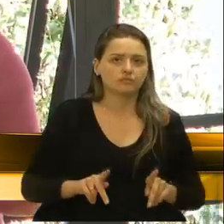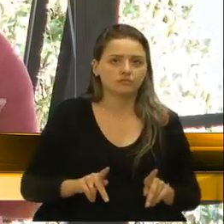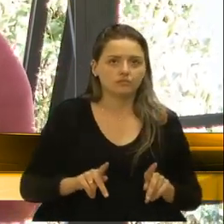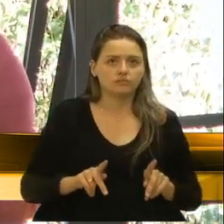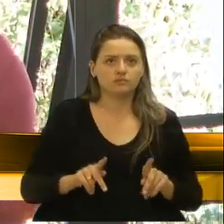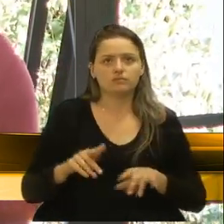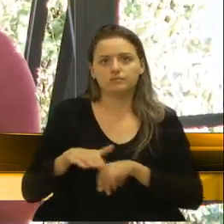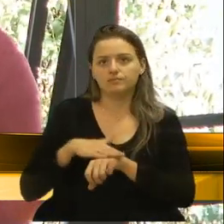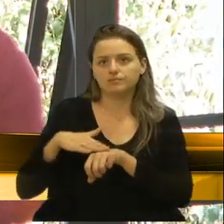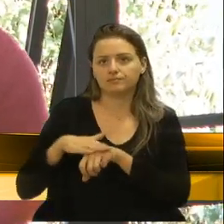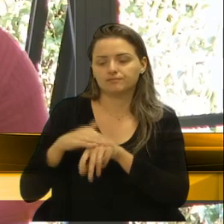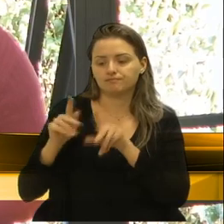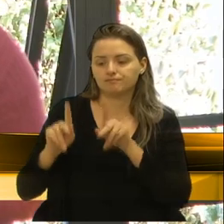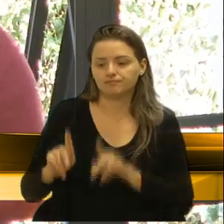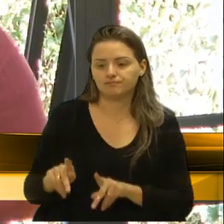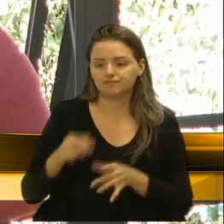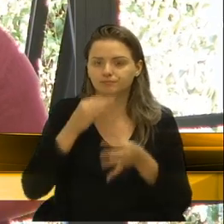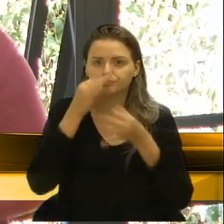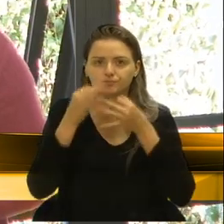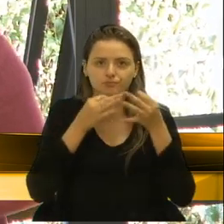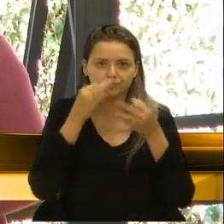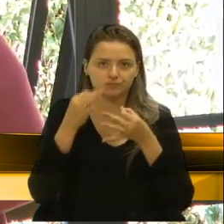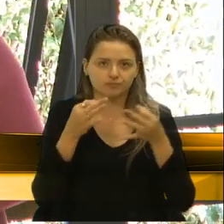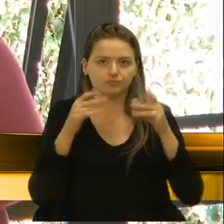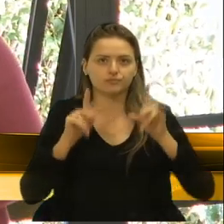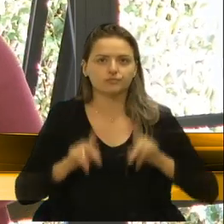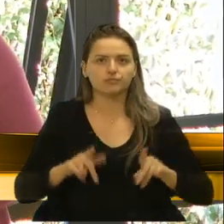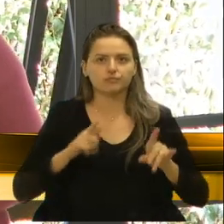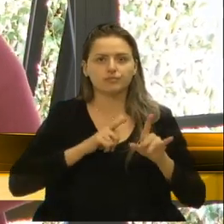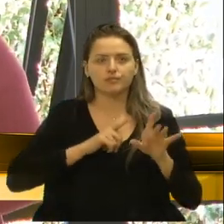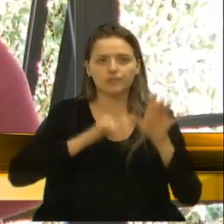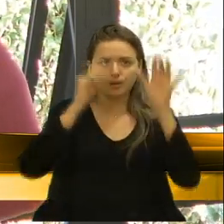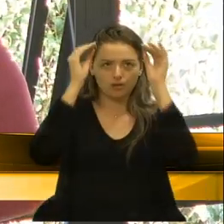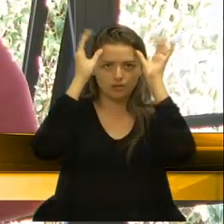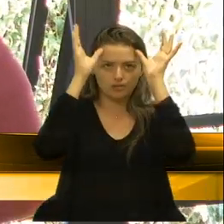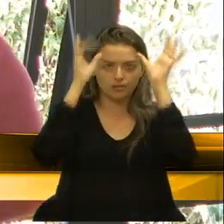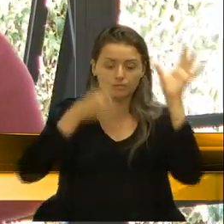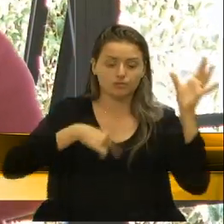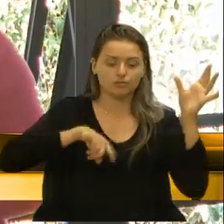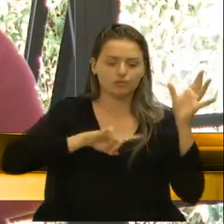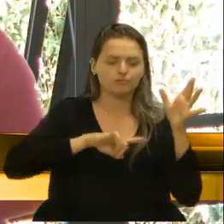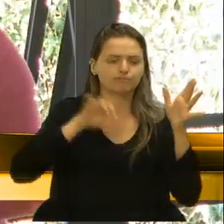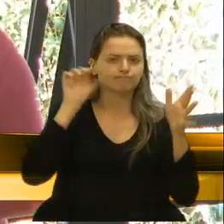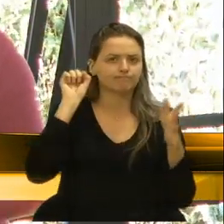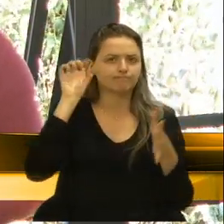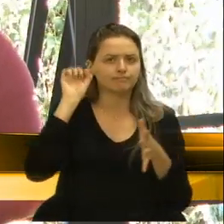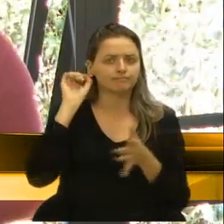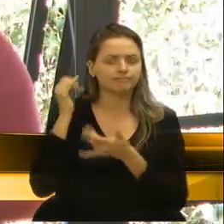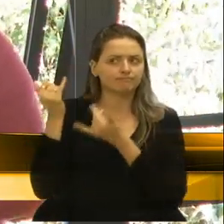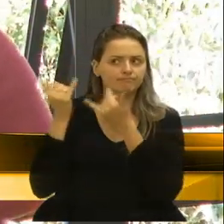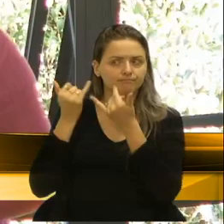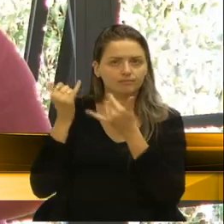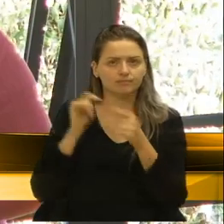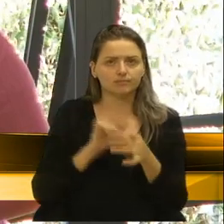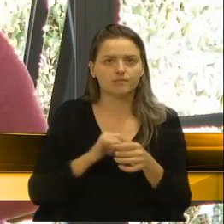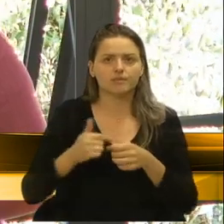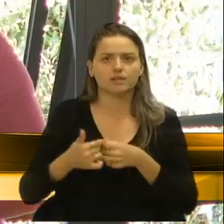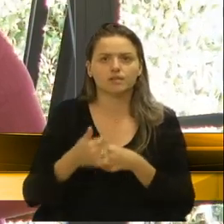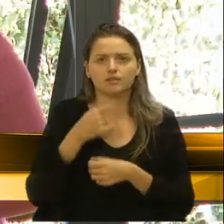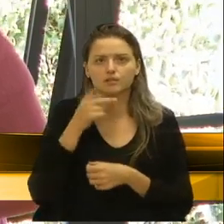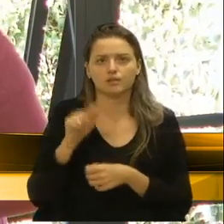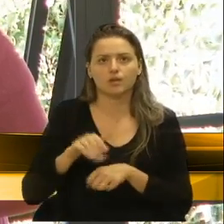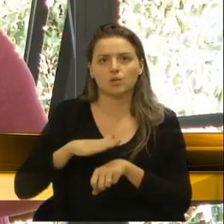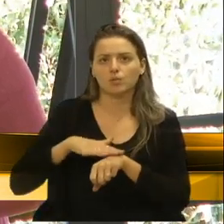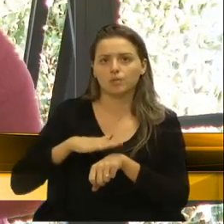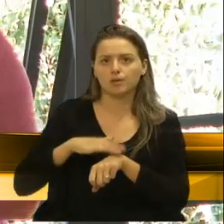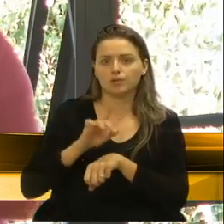conversa com pessoas formadoras de opinião, né, sabem que a gente escuta isso muito na cidade, né, de que esse momento não